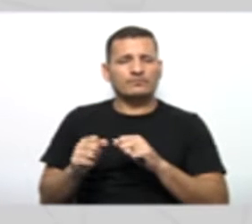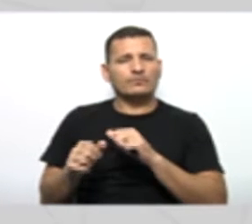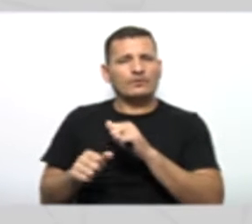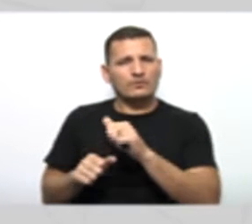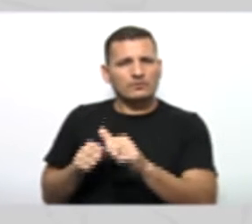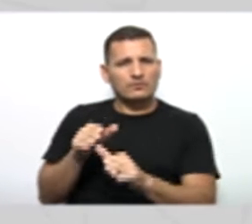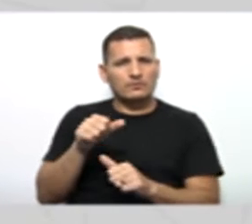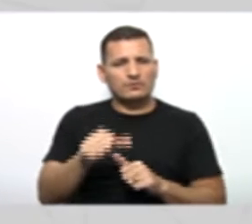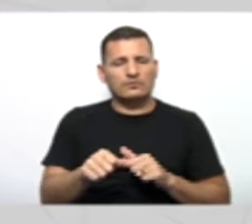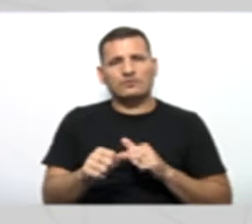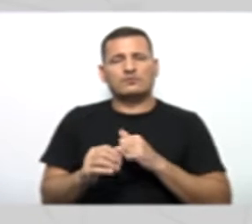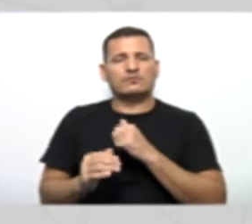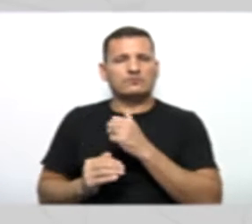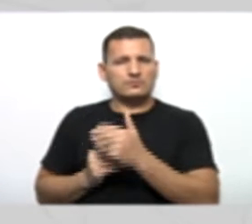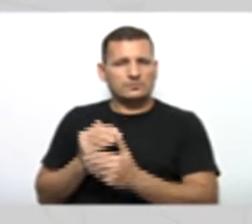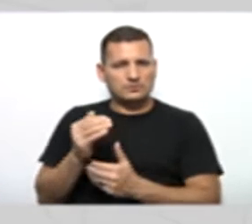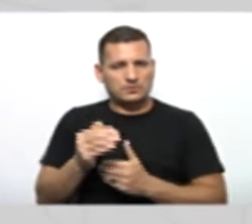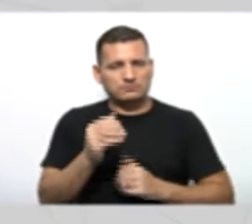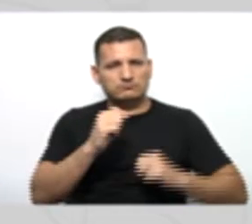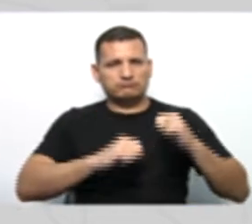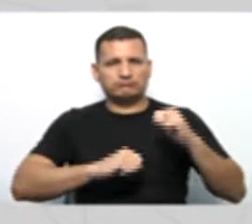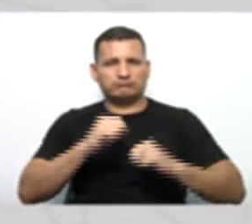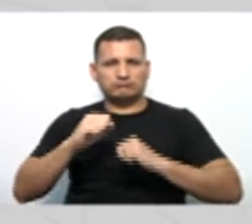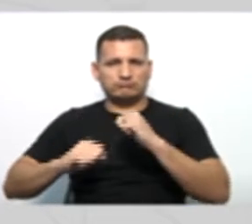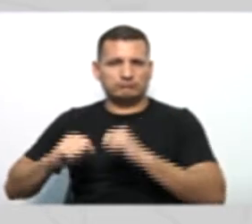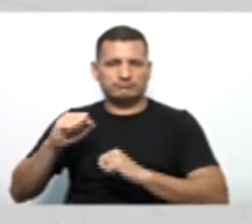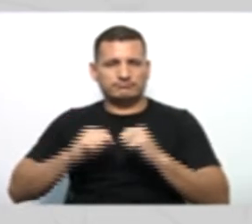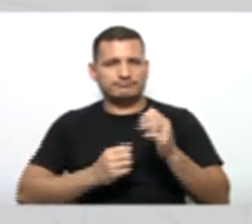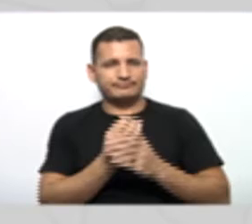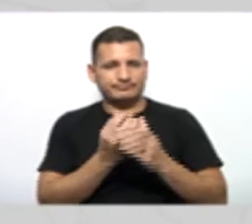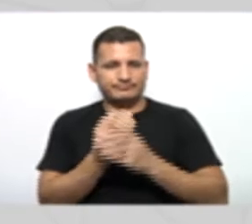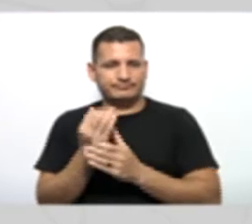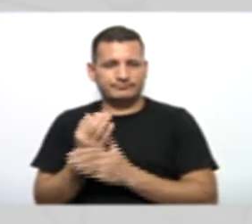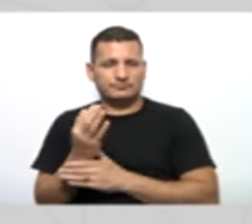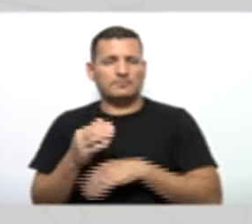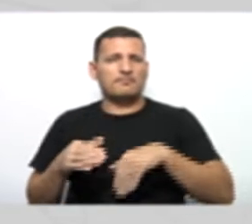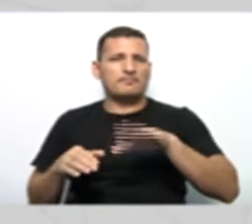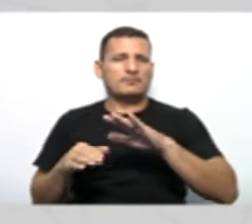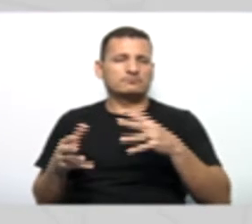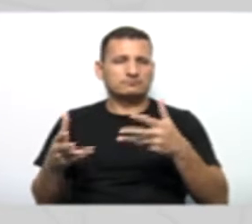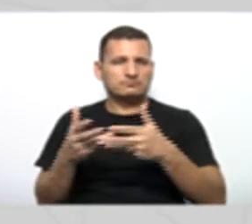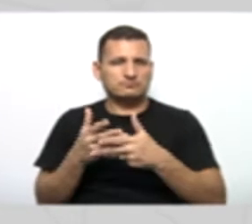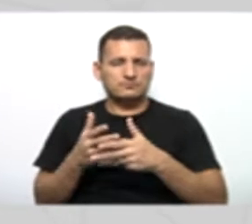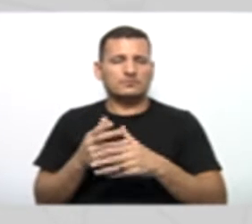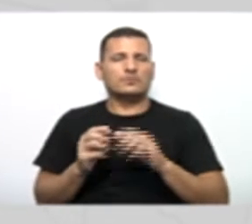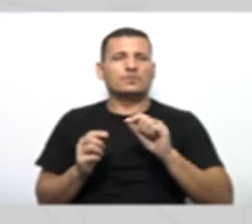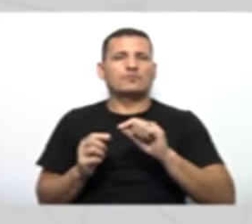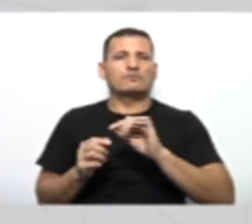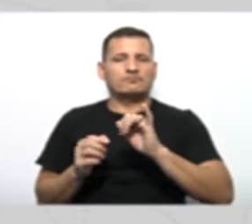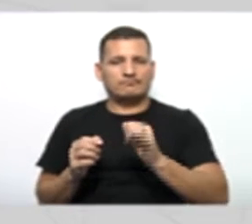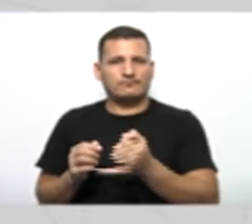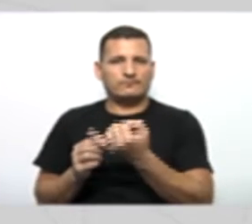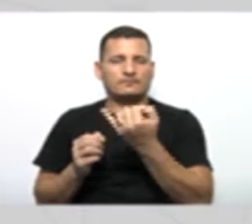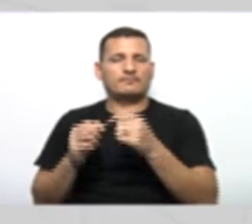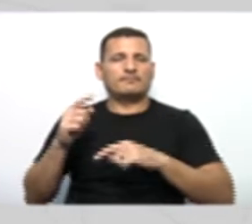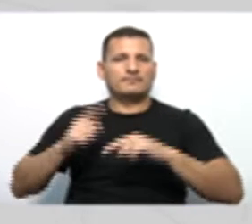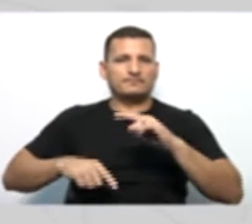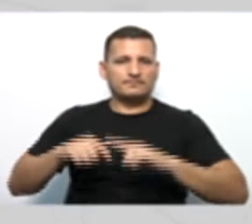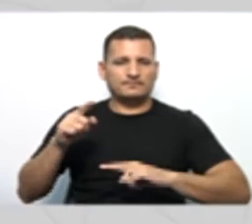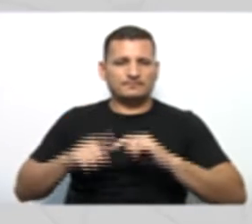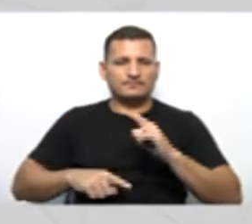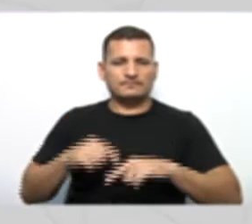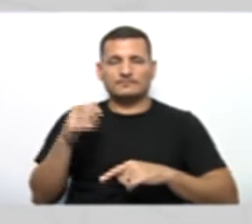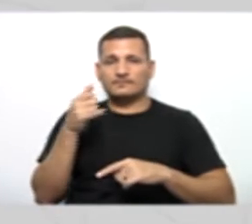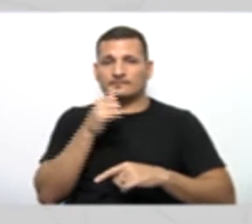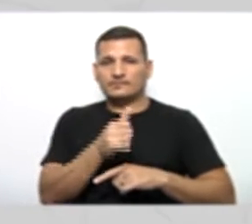os processos de produção, tornando-os mais eficazes e eficientes com reaproveitamento de materiais e energias,